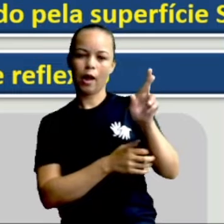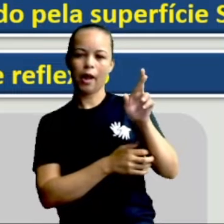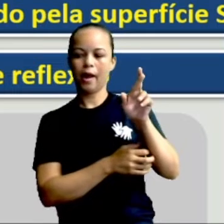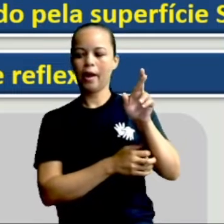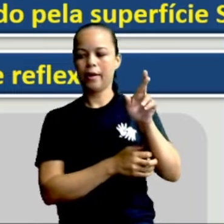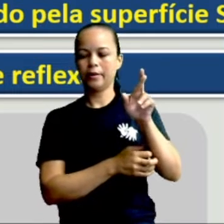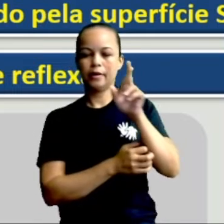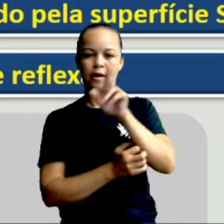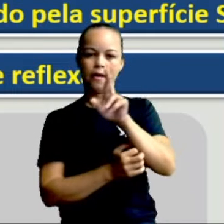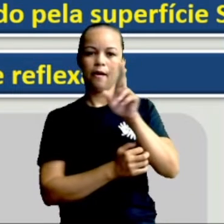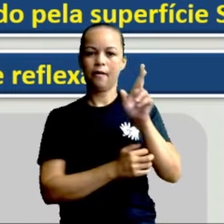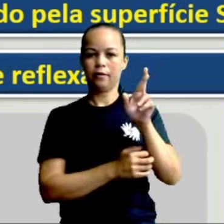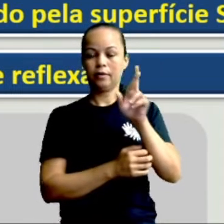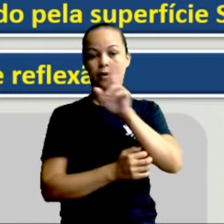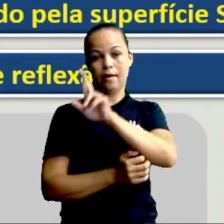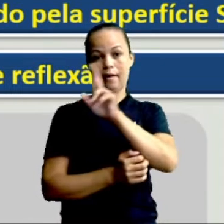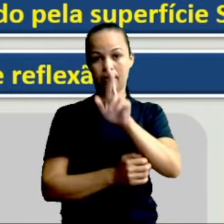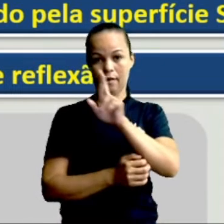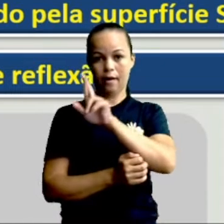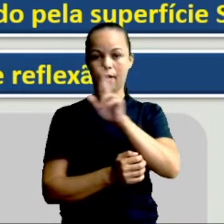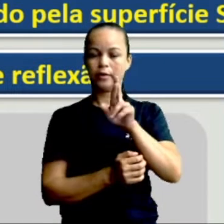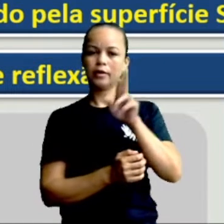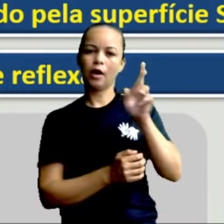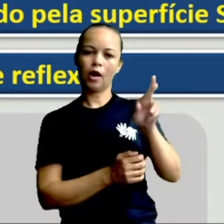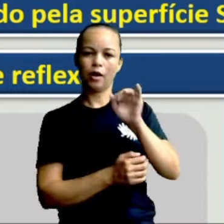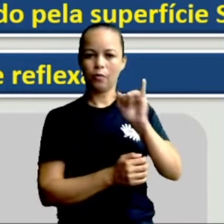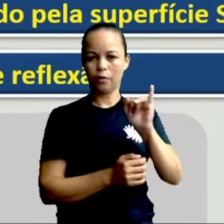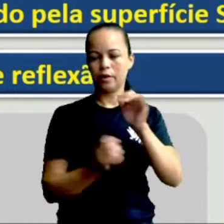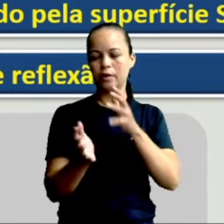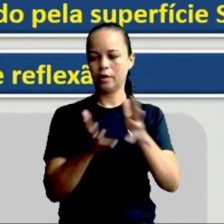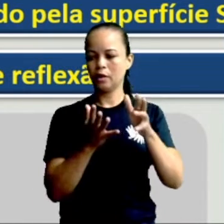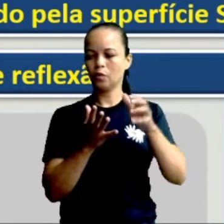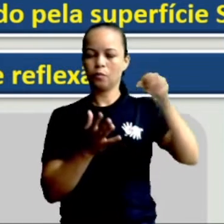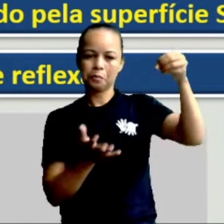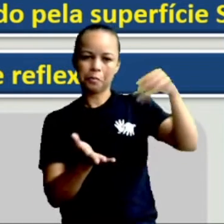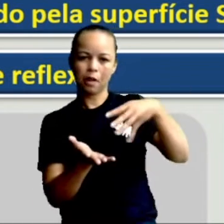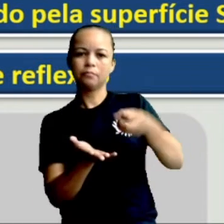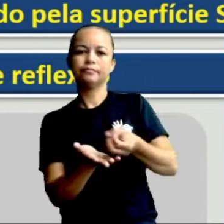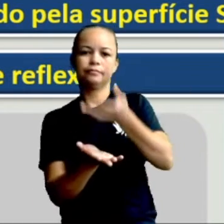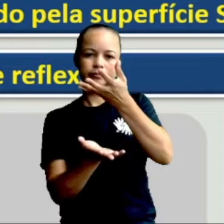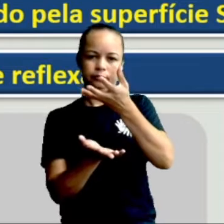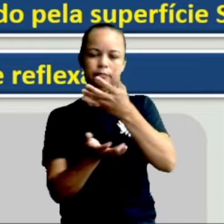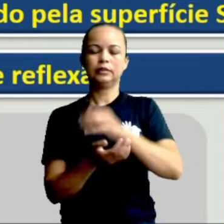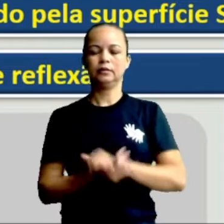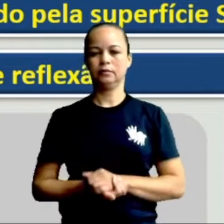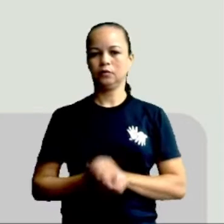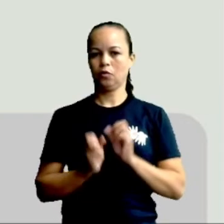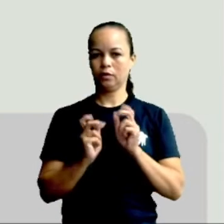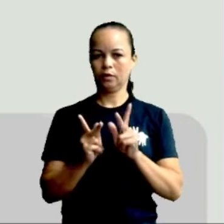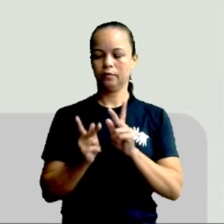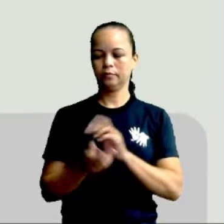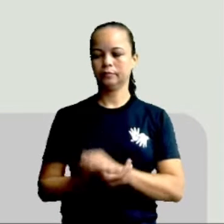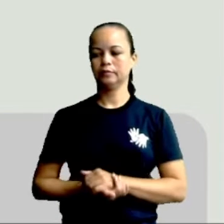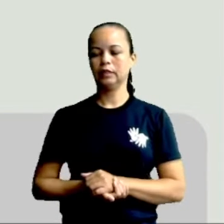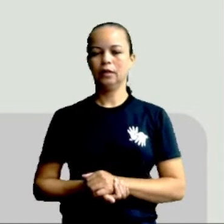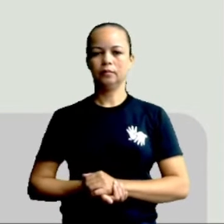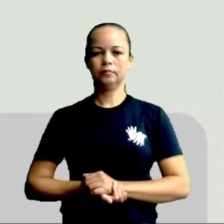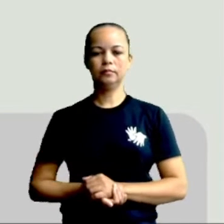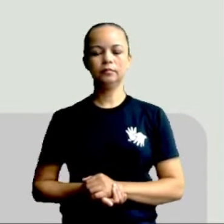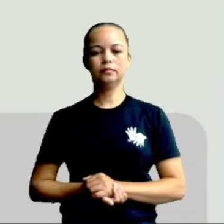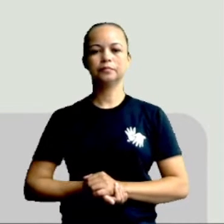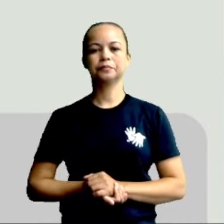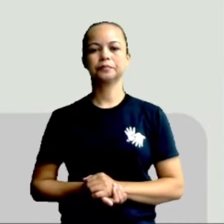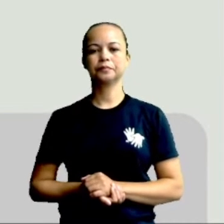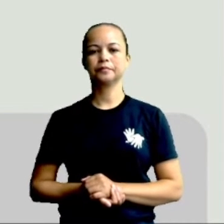tem o I, que é o ângulo de incidência, e o R, que é o ângulo de reflexão da luz. Beleza? Vamos